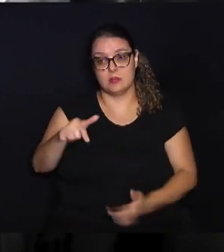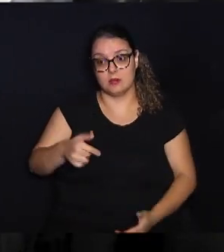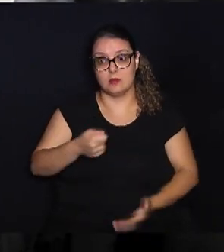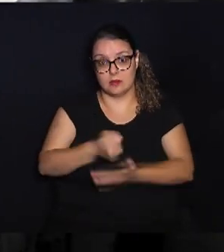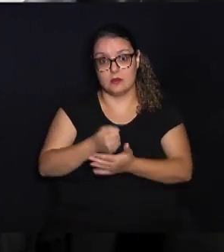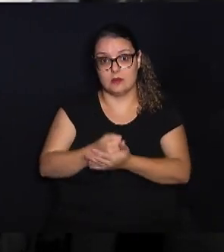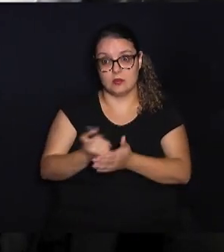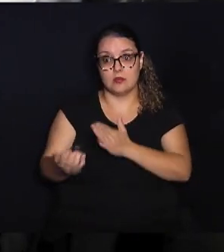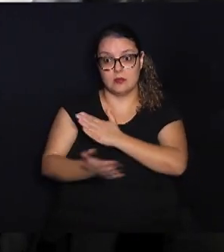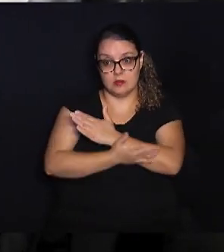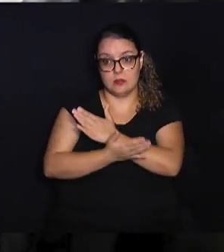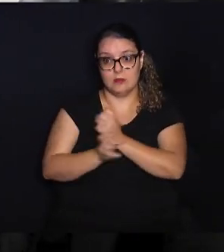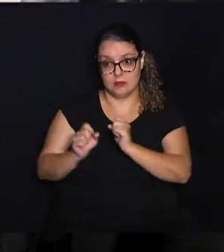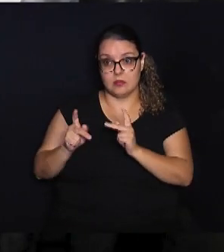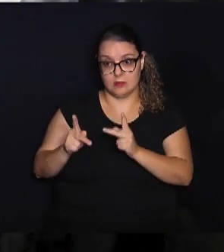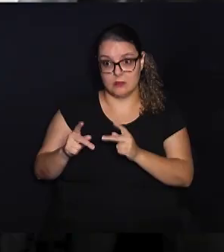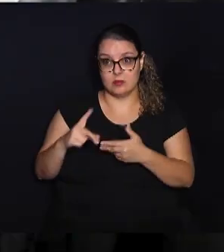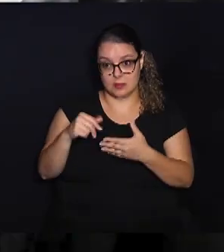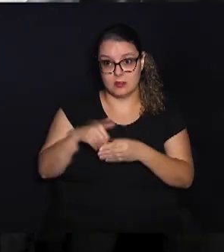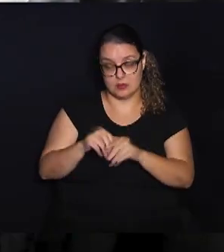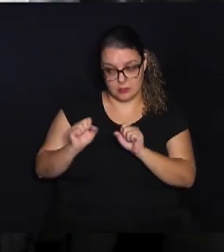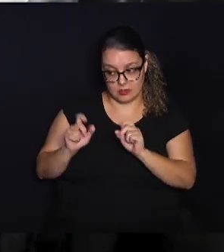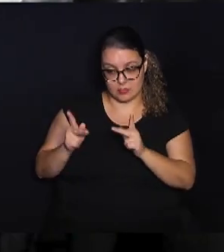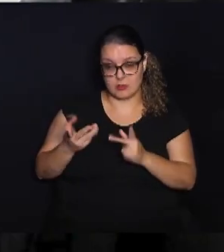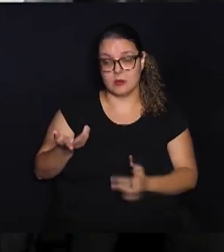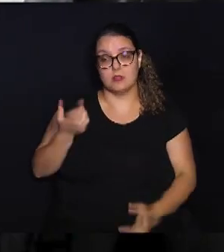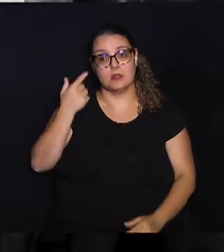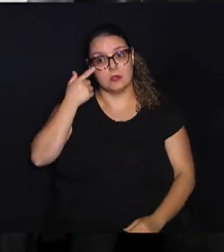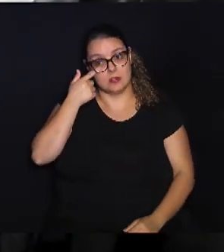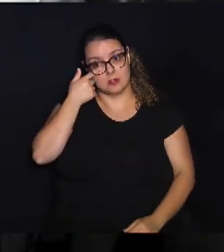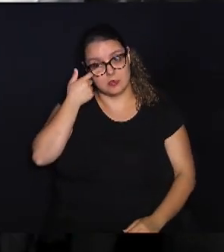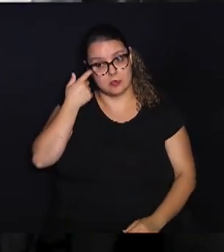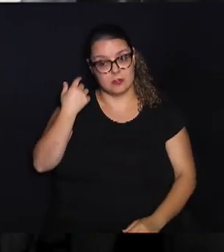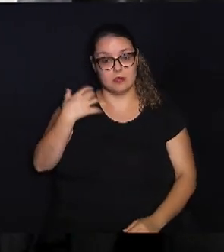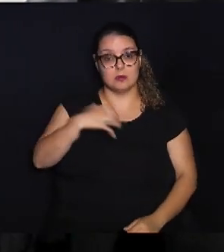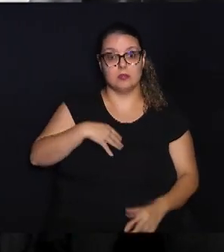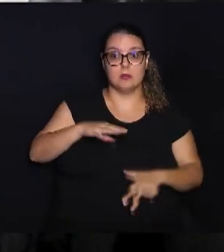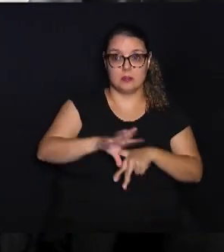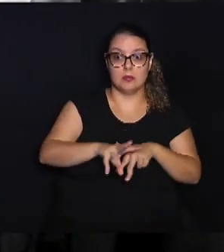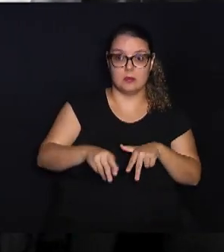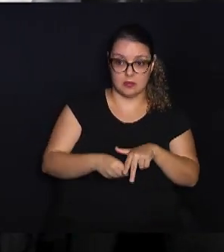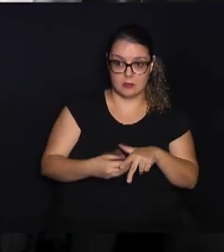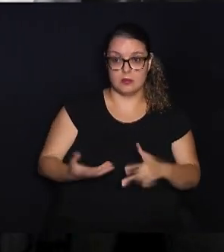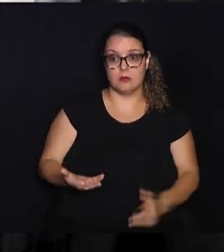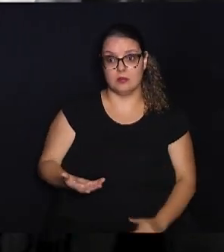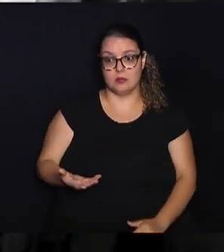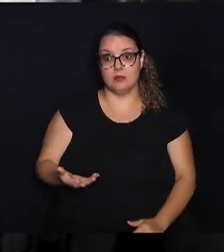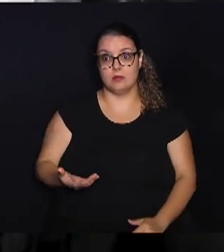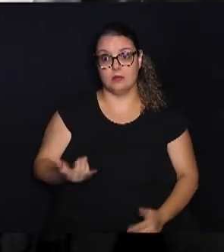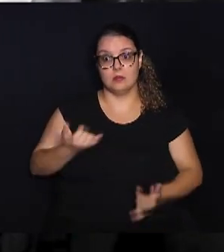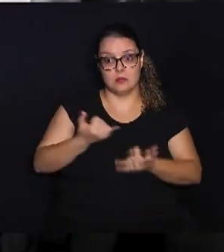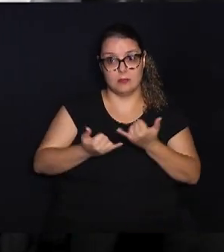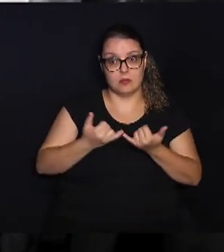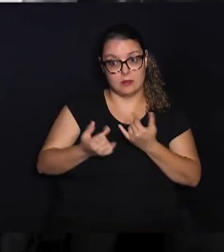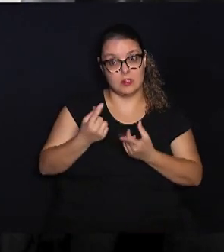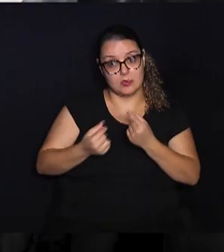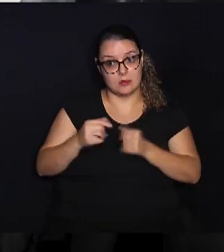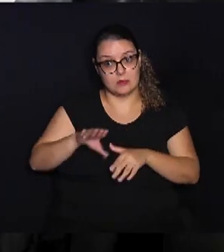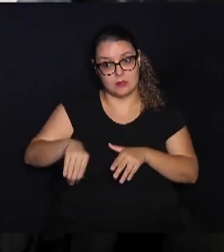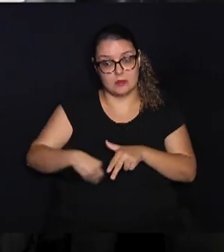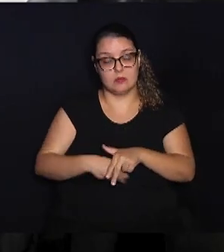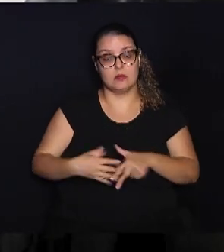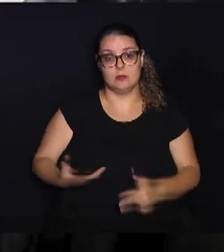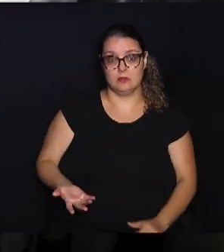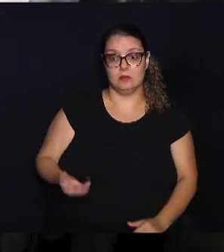me ajuda, tá? Na eleição, seja de forma de corrupção mesmo, de pegar uma parte desse dinheiro, ou